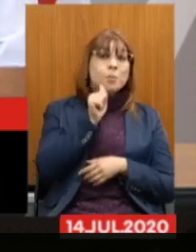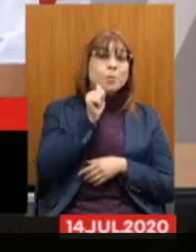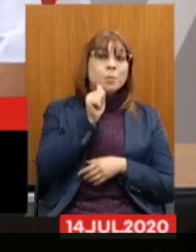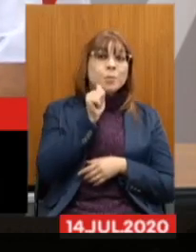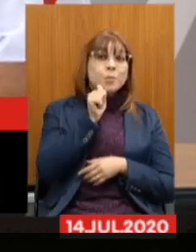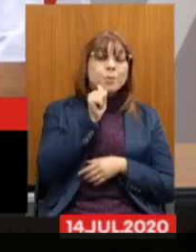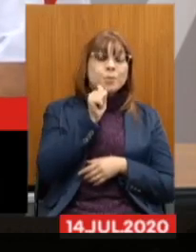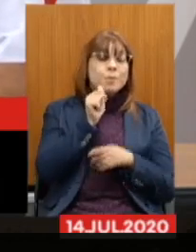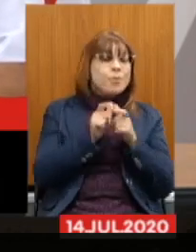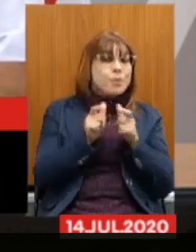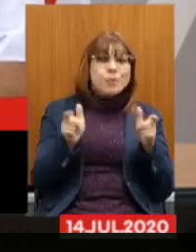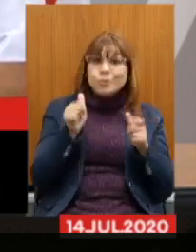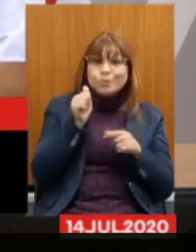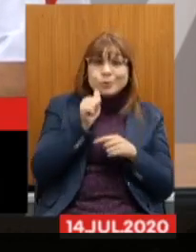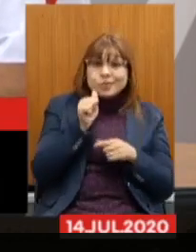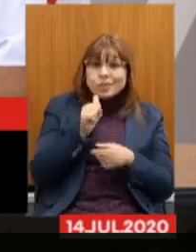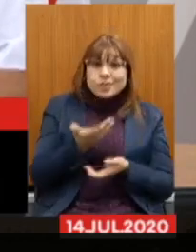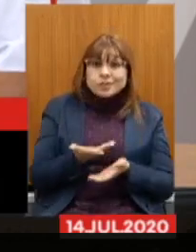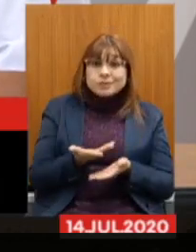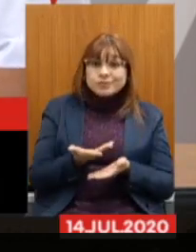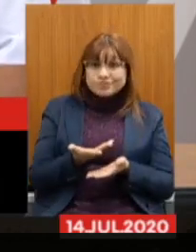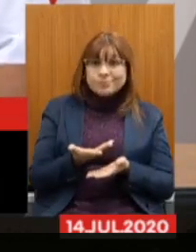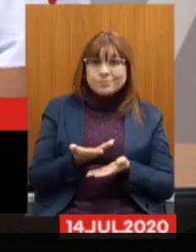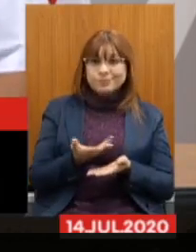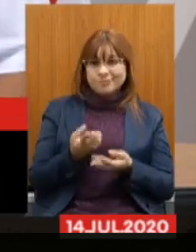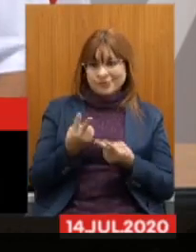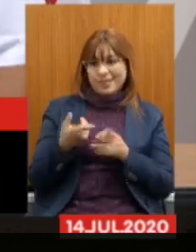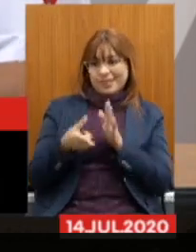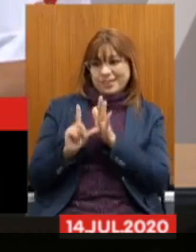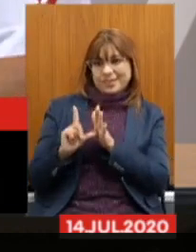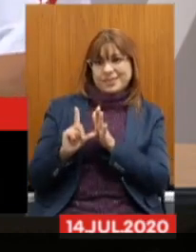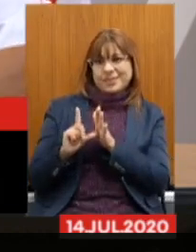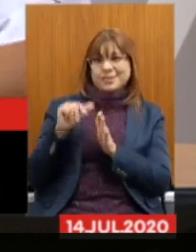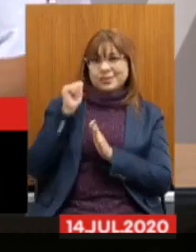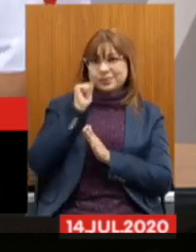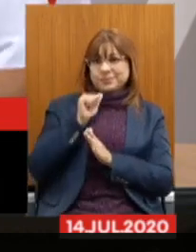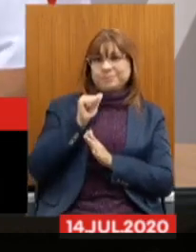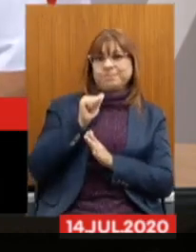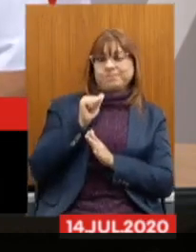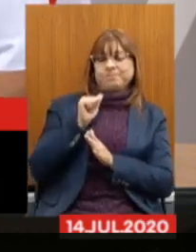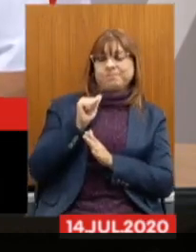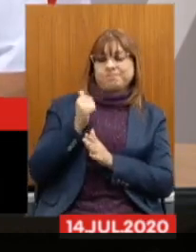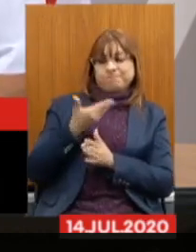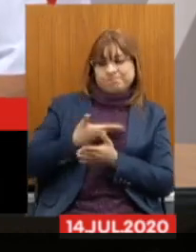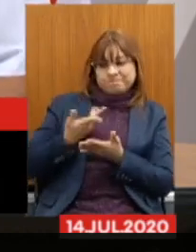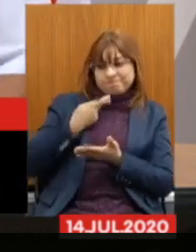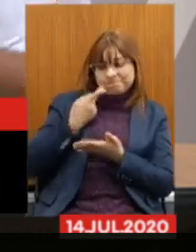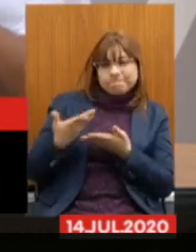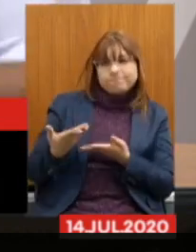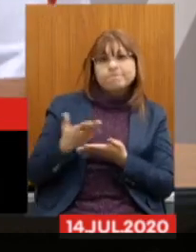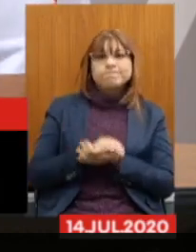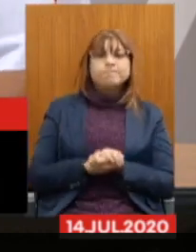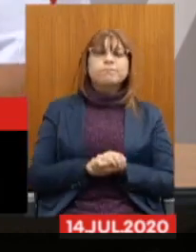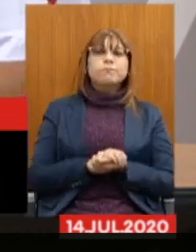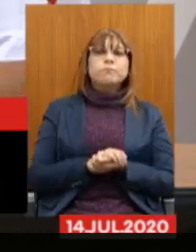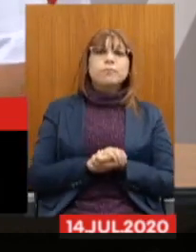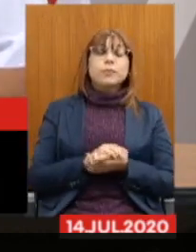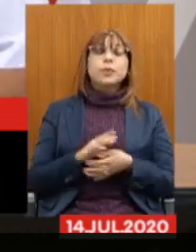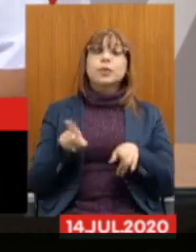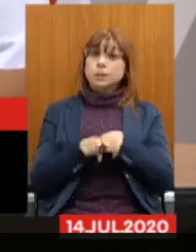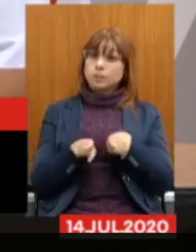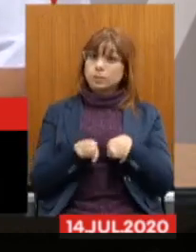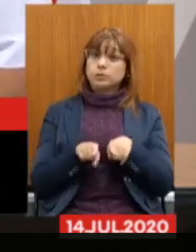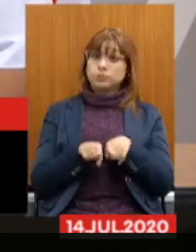Extremamente femininas. Como diz a companheira que me antecedeu, ainda, sim,